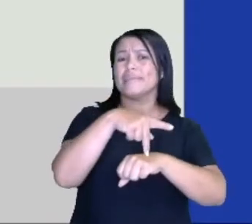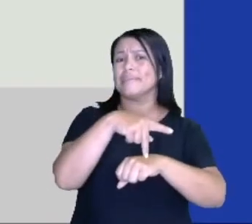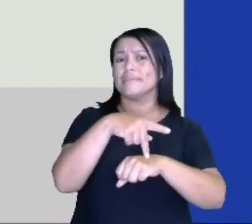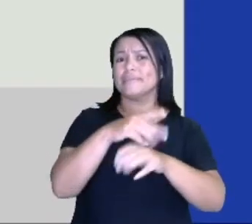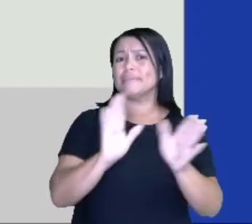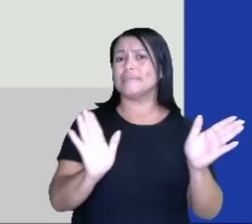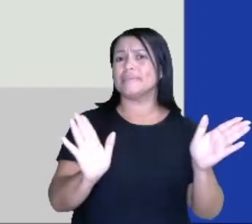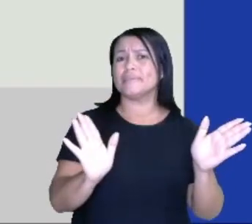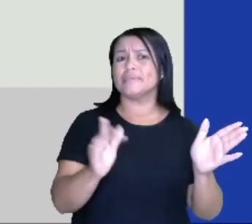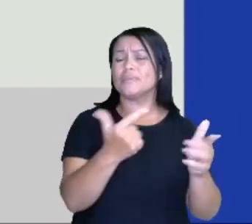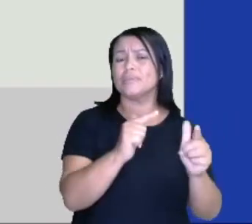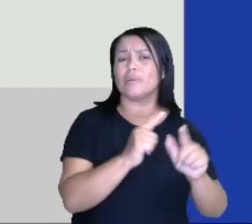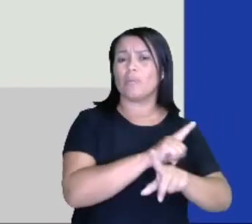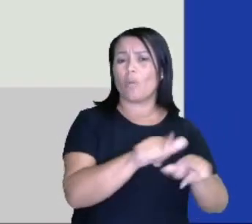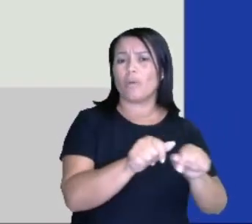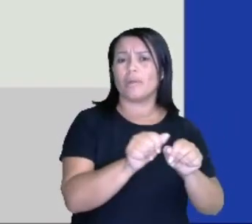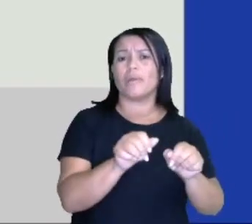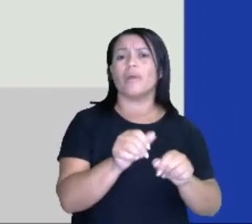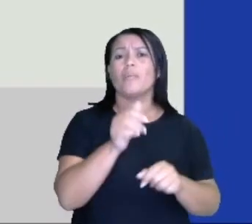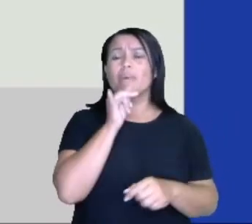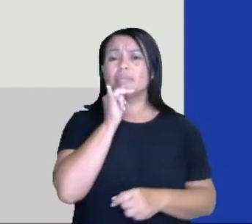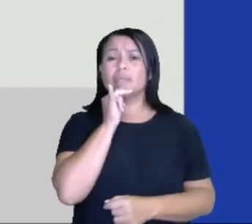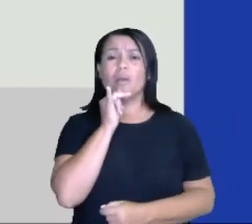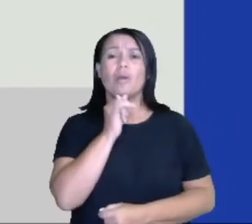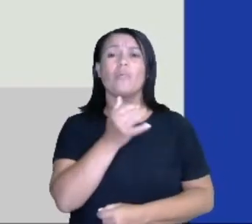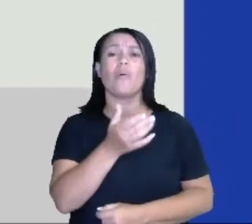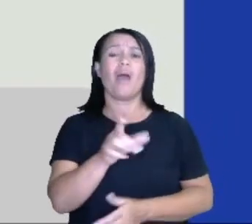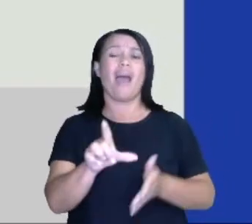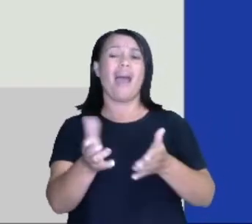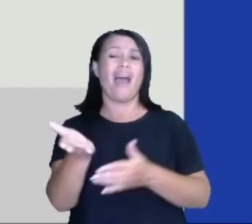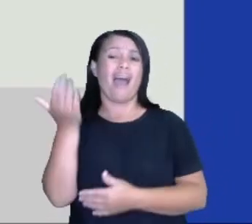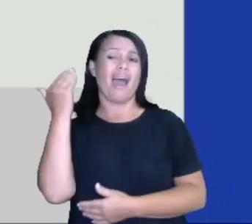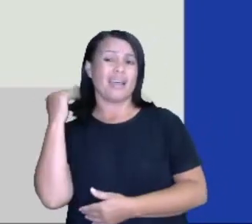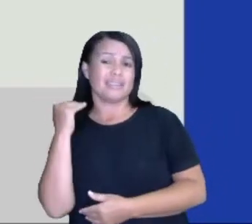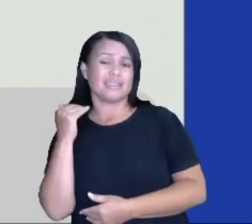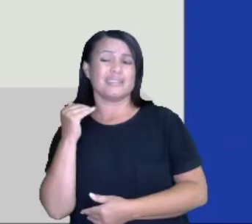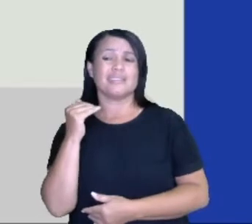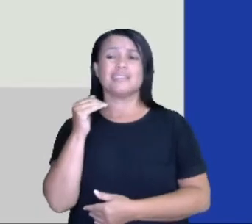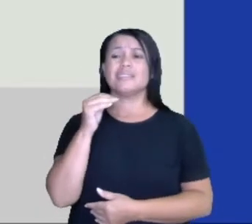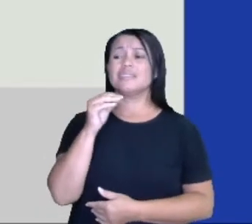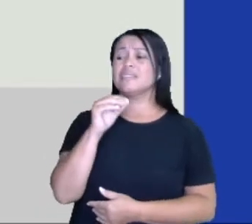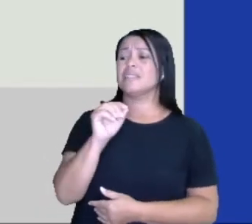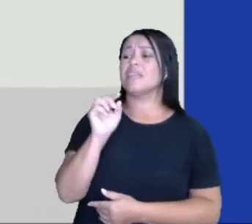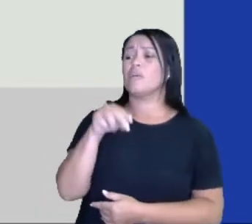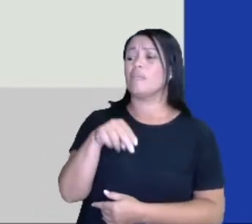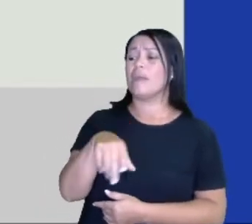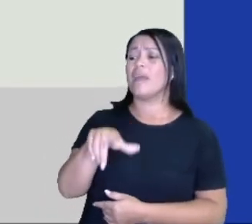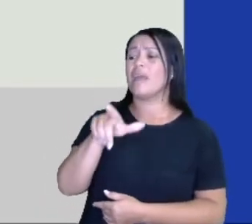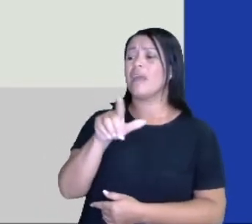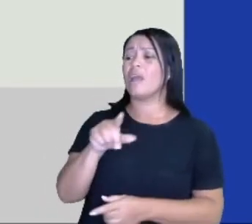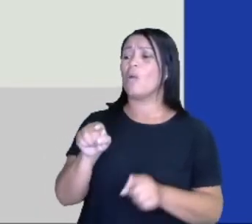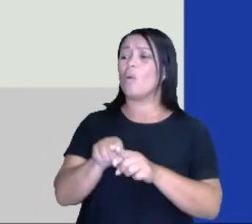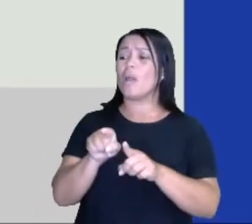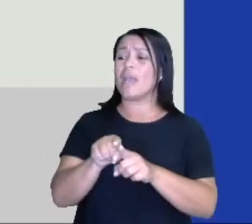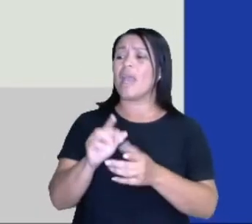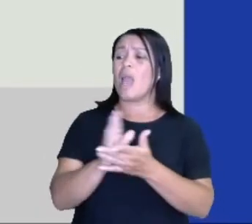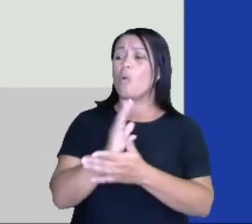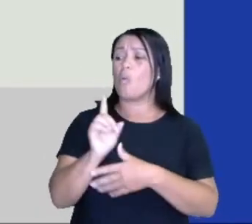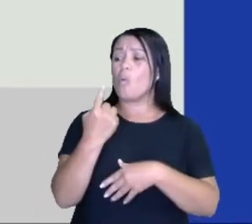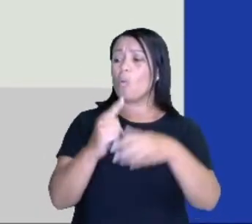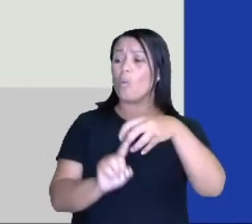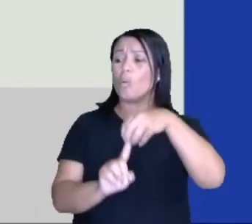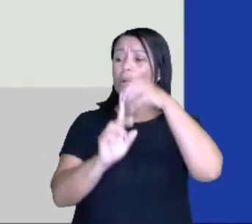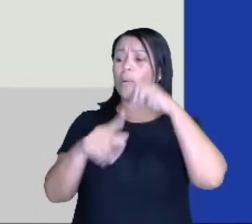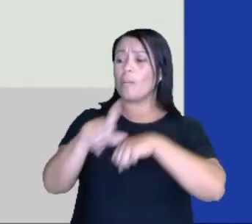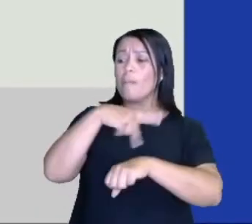ter a Tchecoslováquia, a antiga Tchecoslováquia, que era um único país e que foi dividido,